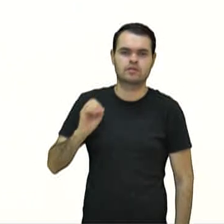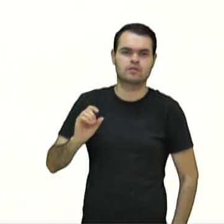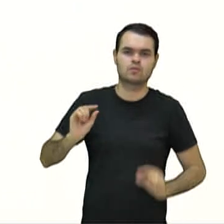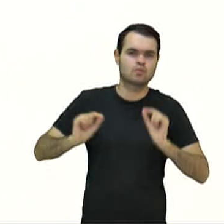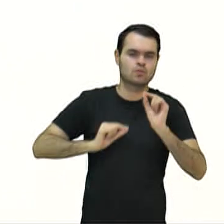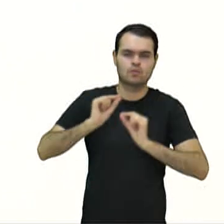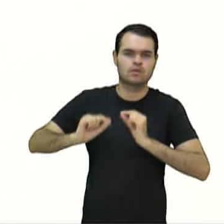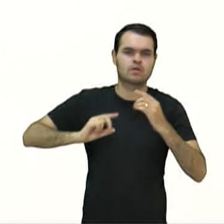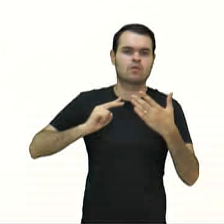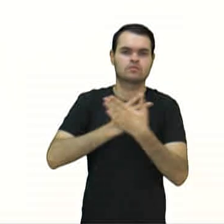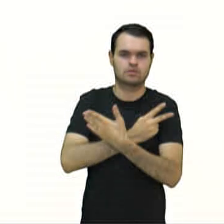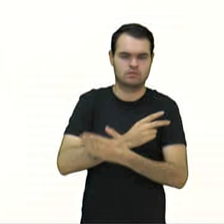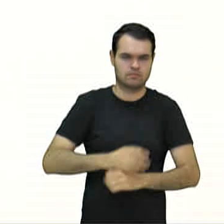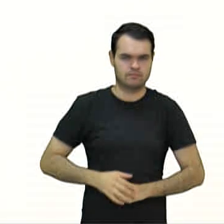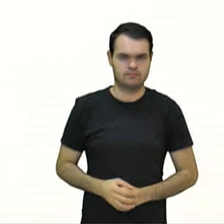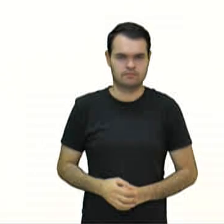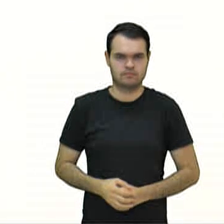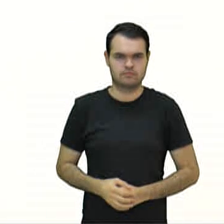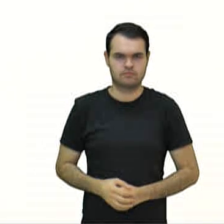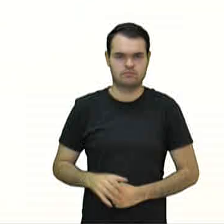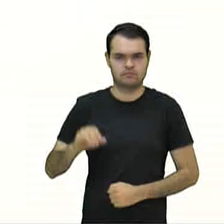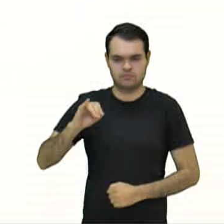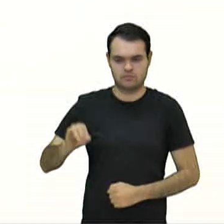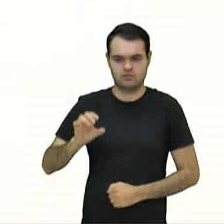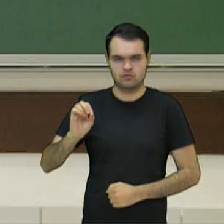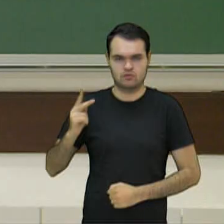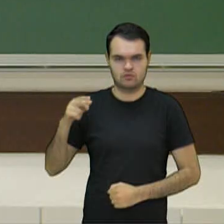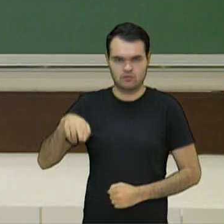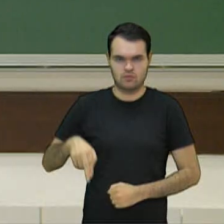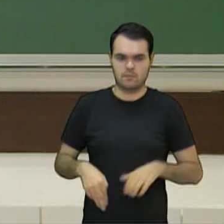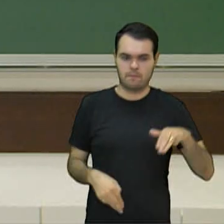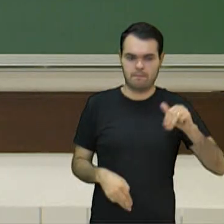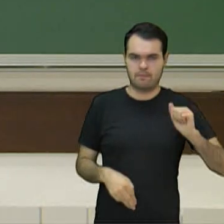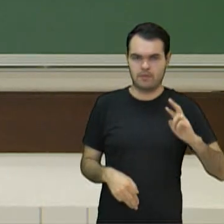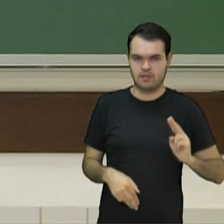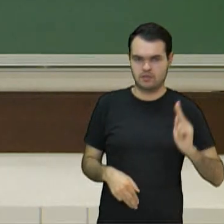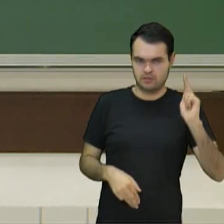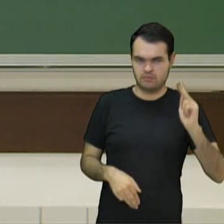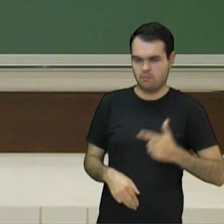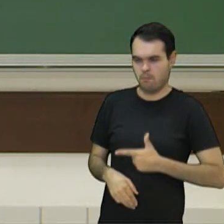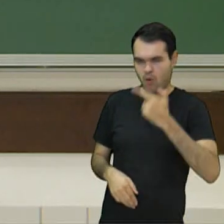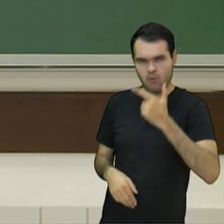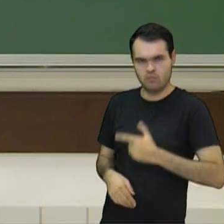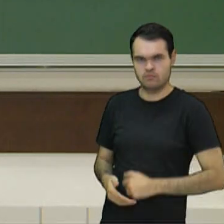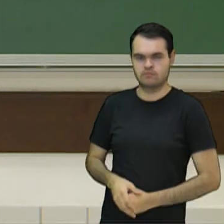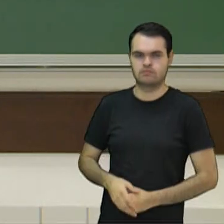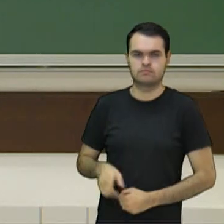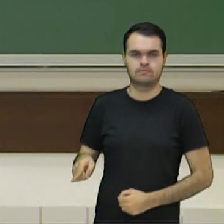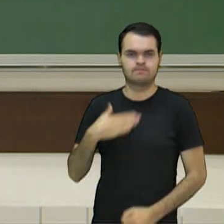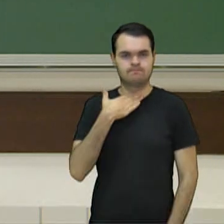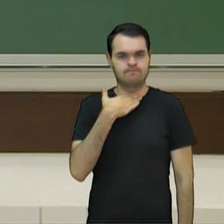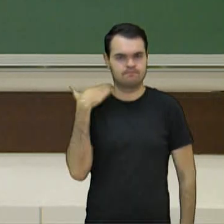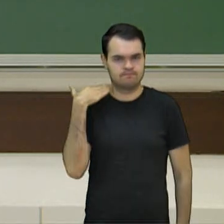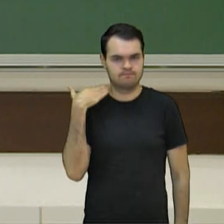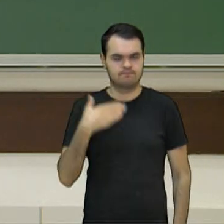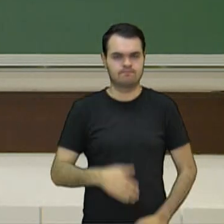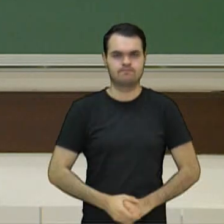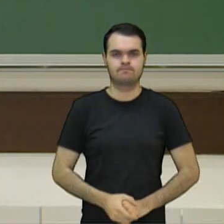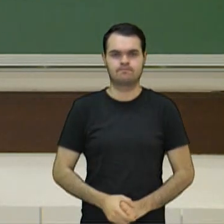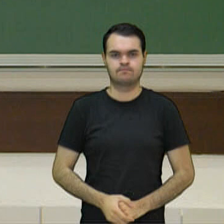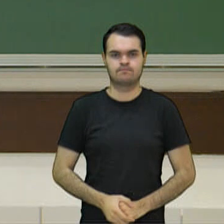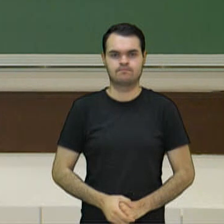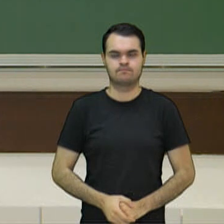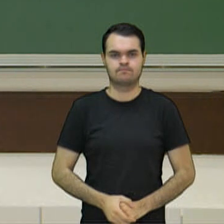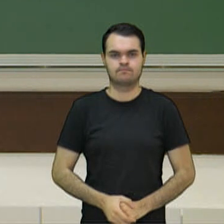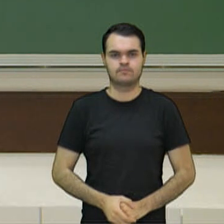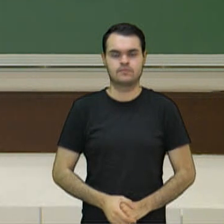em 1980? John Lennon was killed by Mark Chapman. Ele foi assassinado por Mark Chapman. Só uma